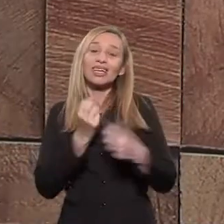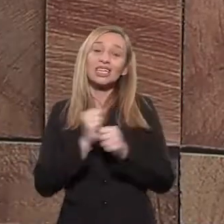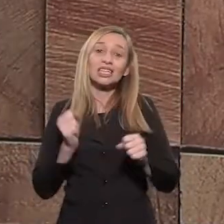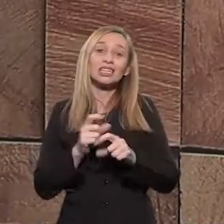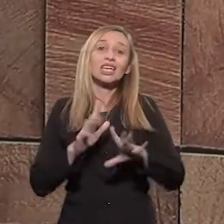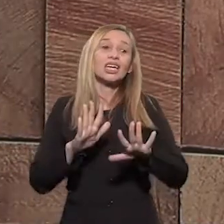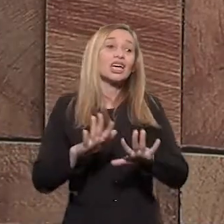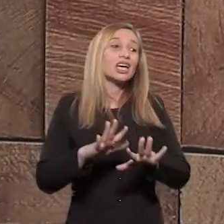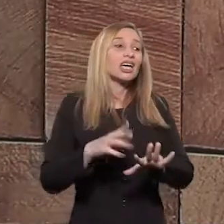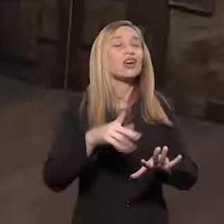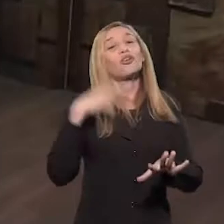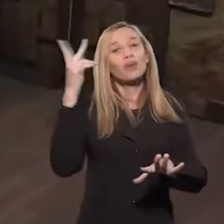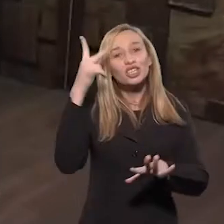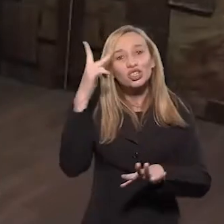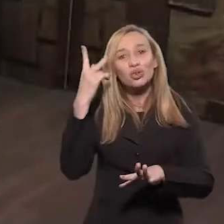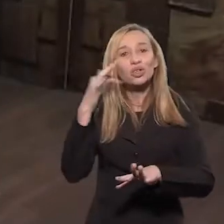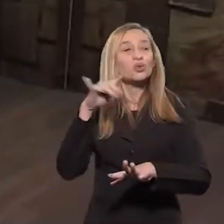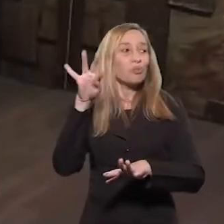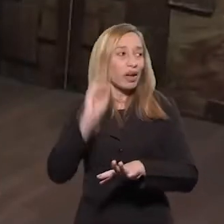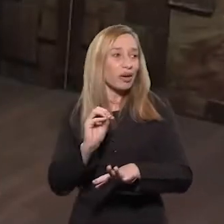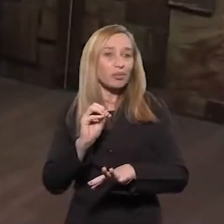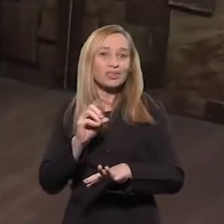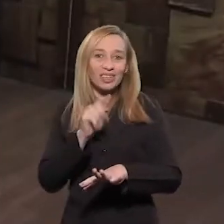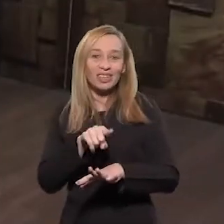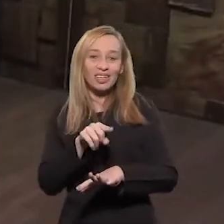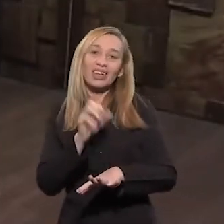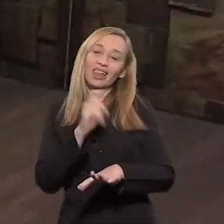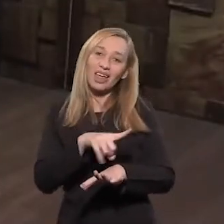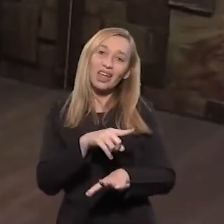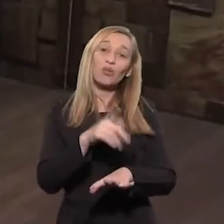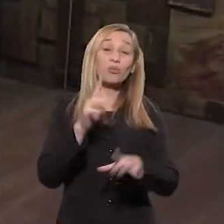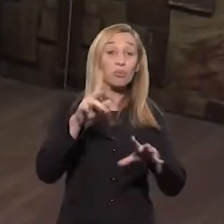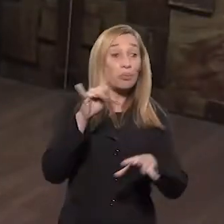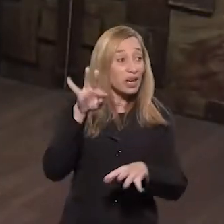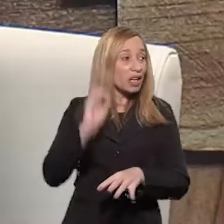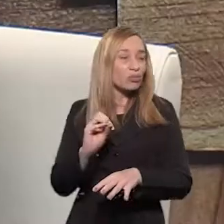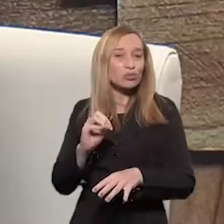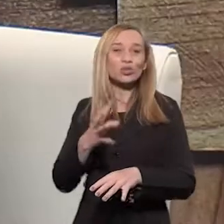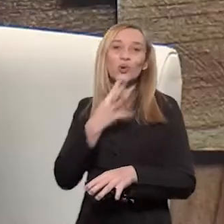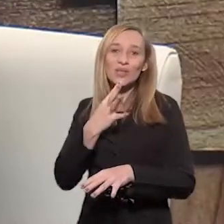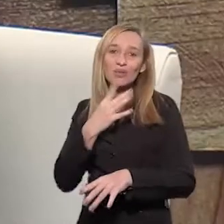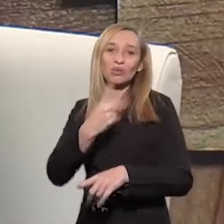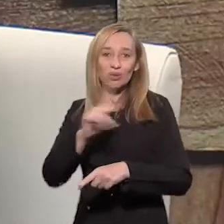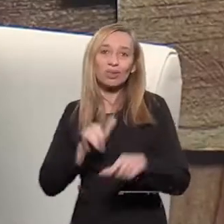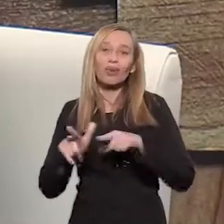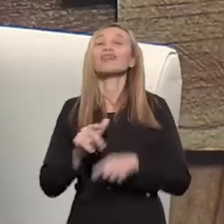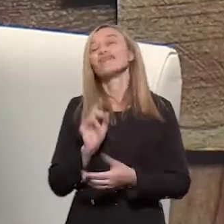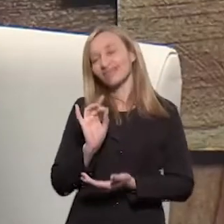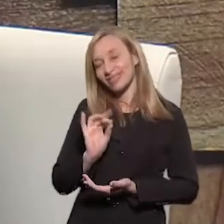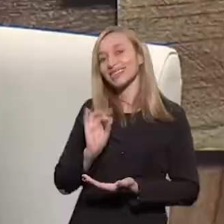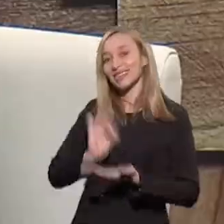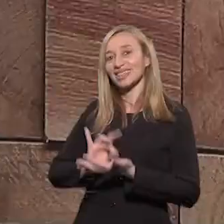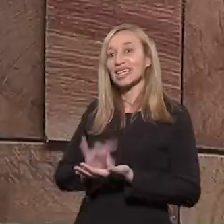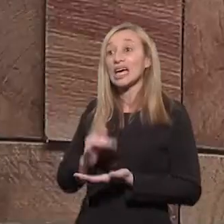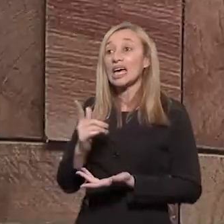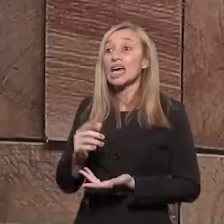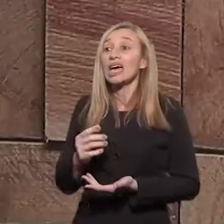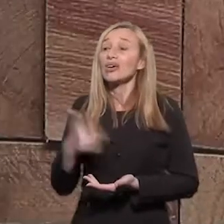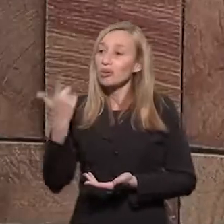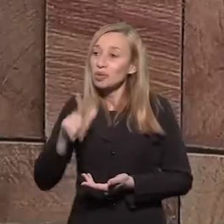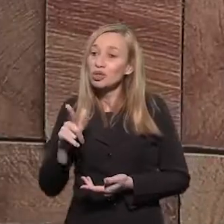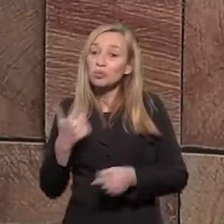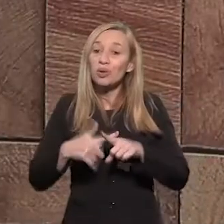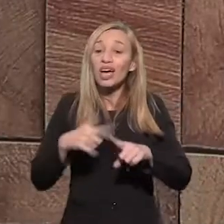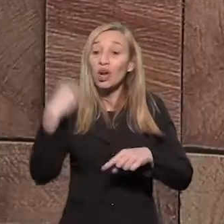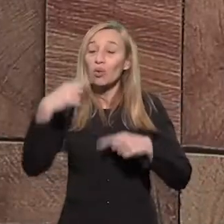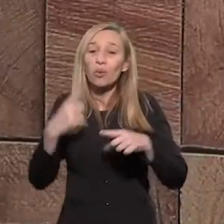responsa. É como aquela história do prêmio, né? Esse também é uma espécie de prêmio, de reconhecimento pelo seu trabalho. E repito,